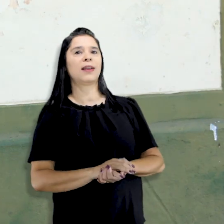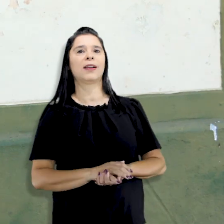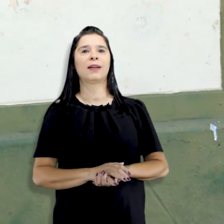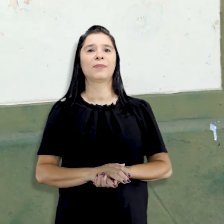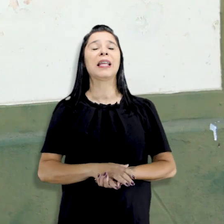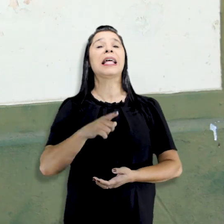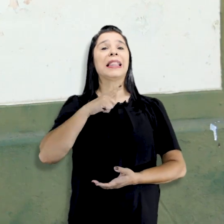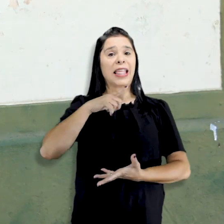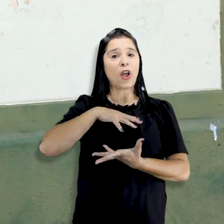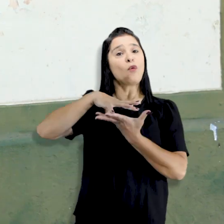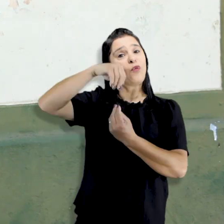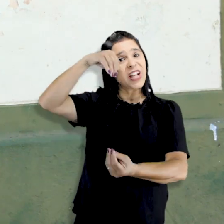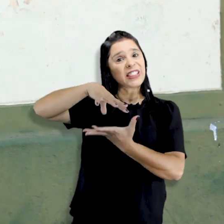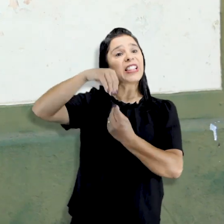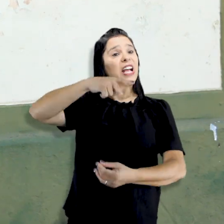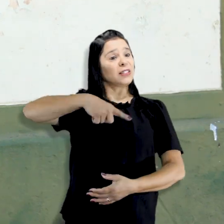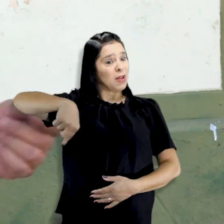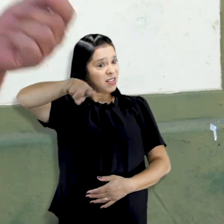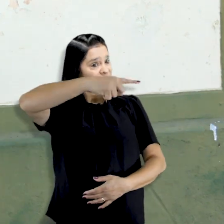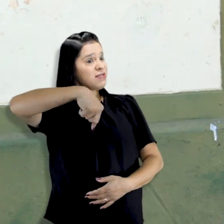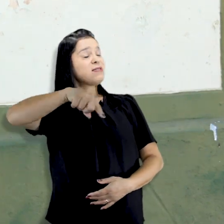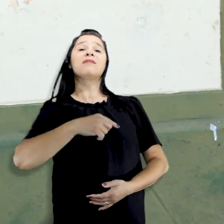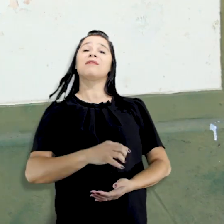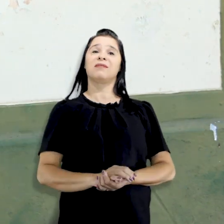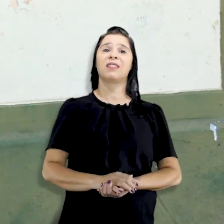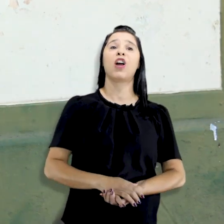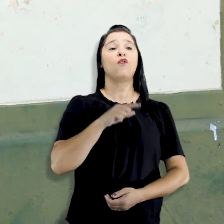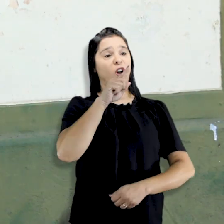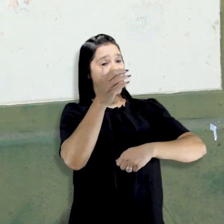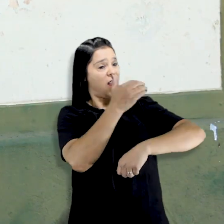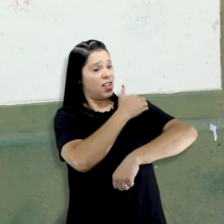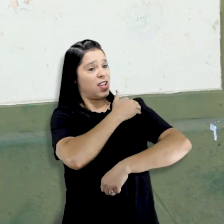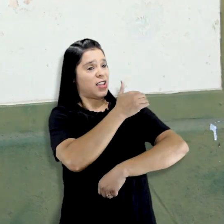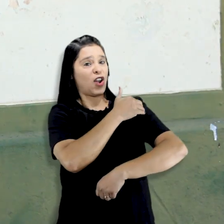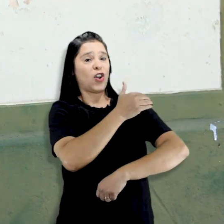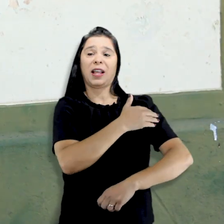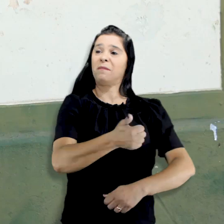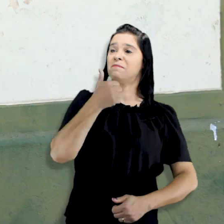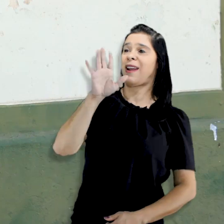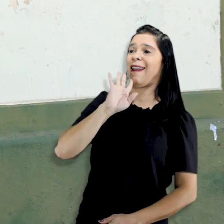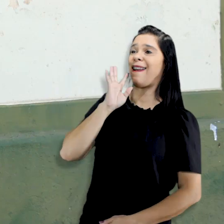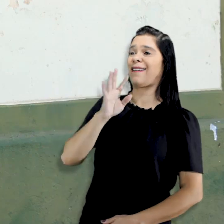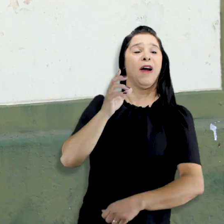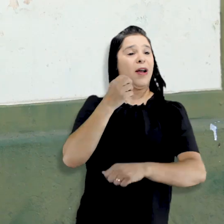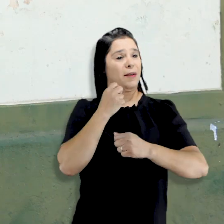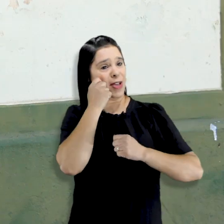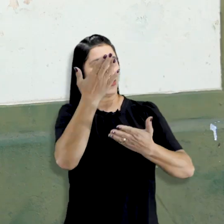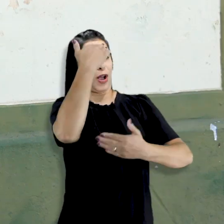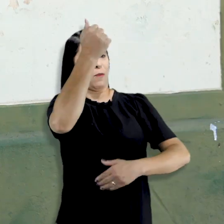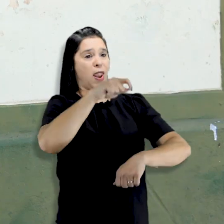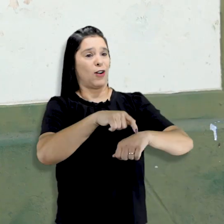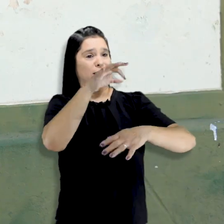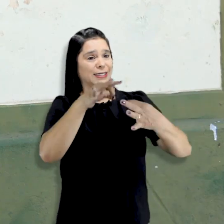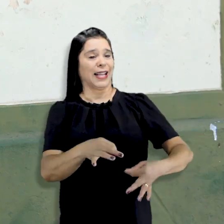tem um fantasma que assombra de Engenheiro Ademar. Foi ele que te acordou. Eu falei, então beleza, vai, me acordou na hora certinho, tá